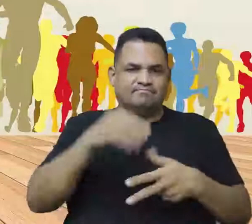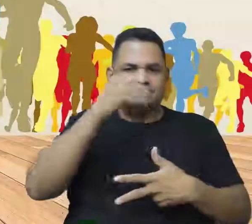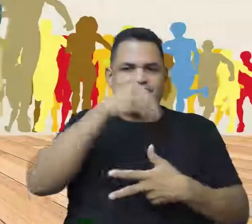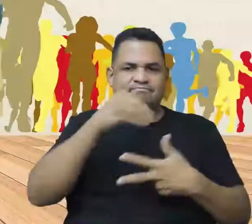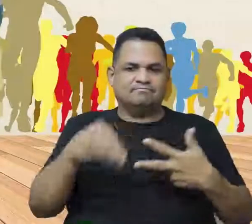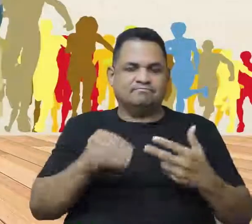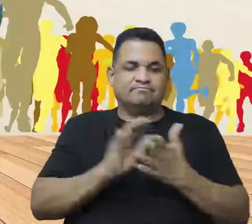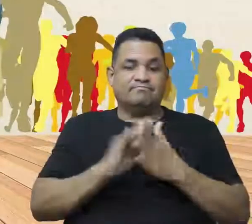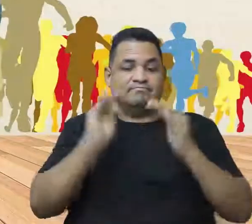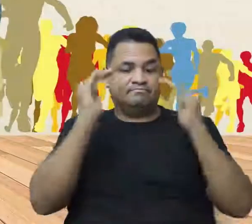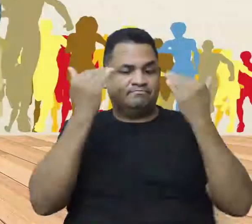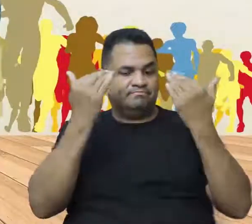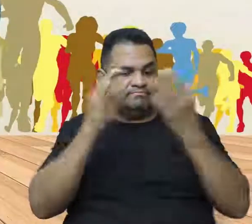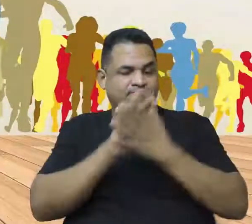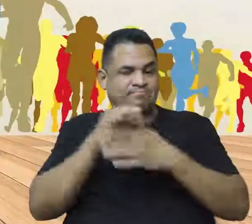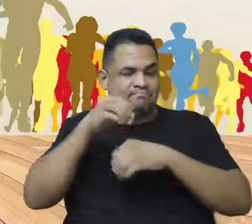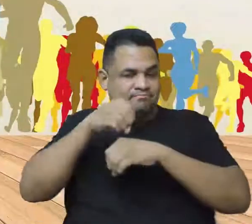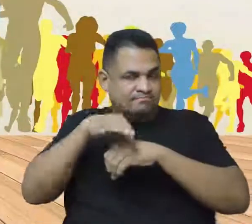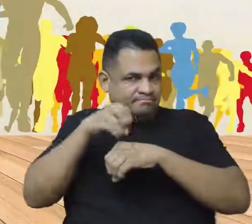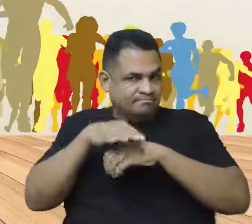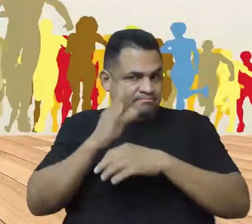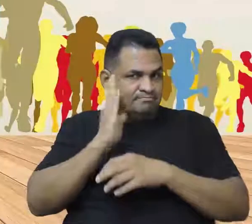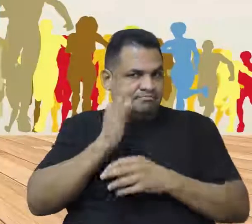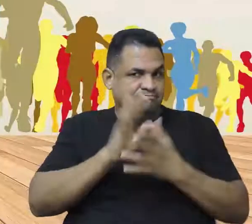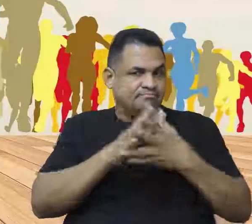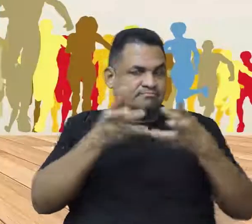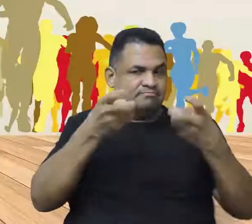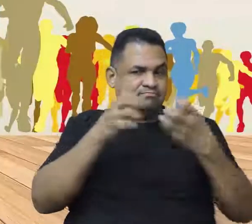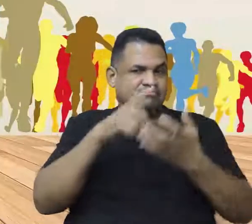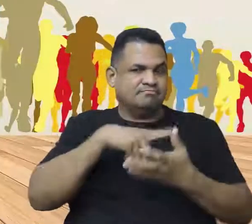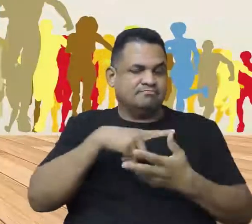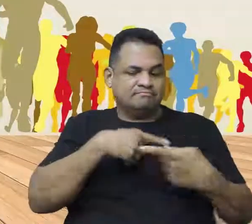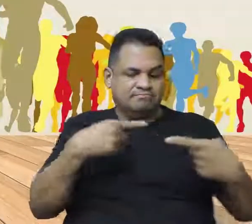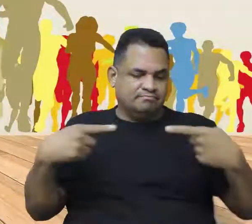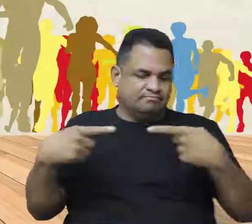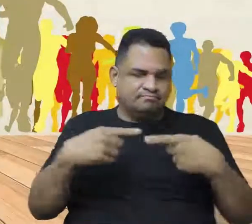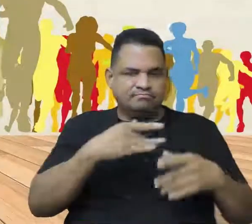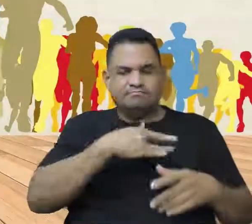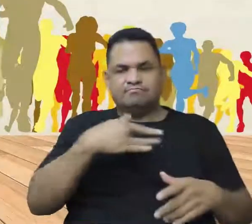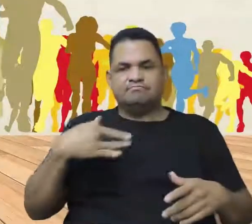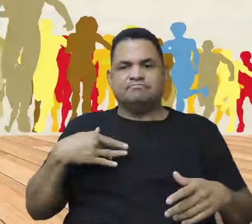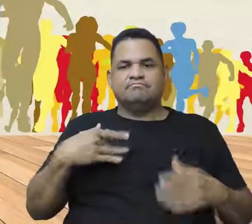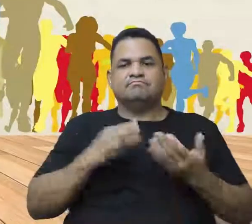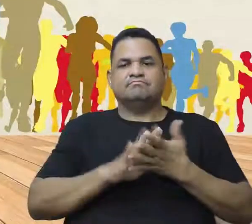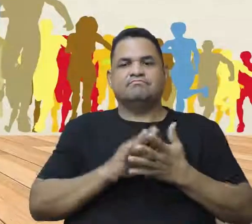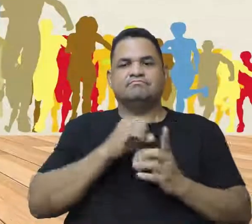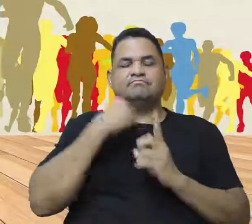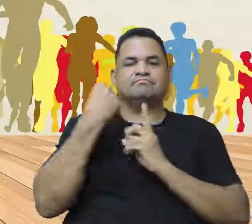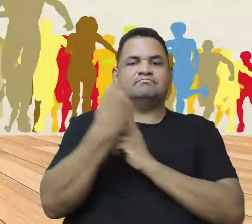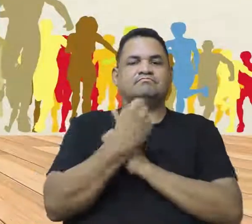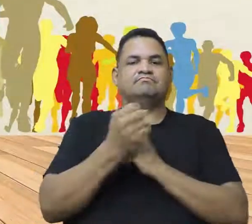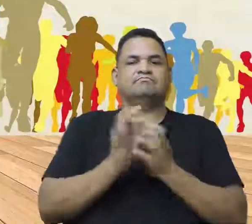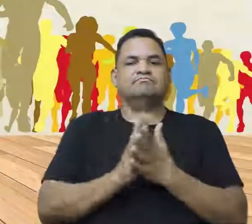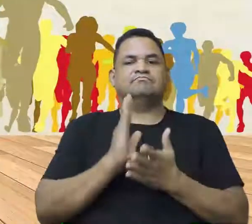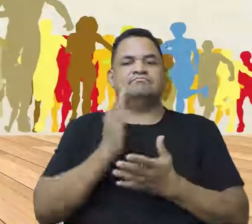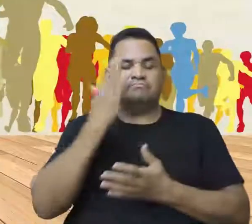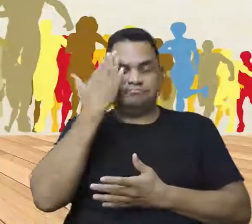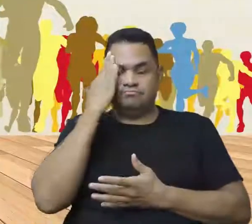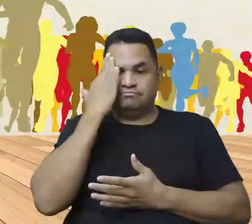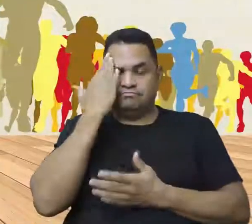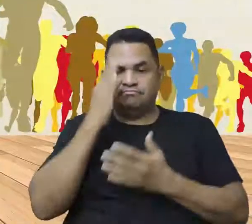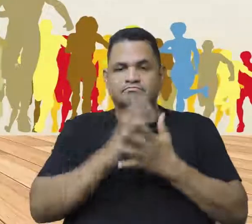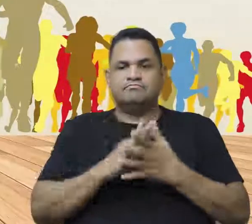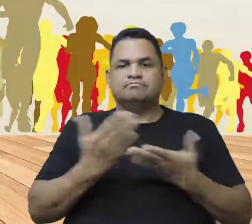agora está mais esperto aí nas dicas, né? Você já percebeu que tem essa correlação da saúde aí com o social, você já entendeu